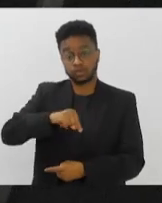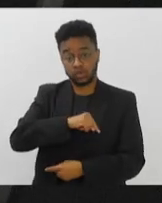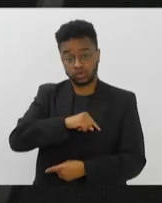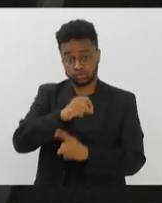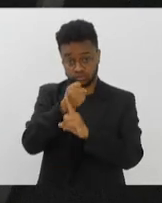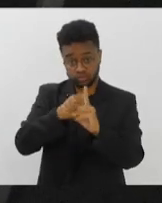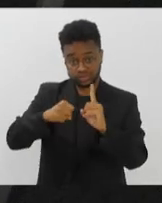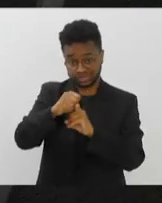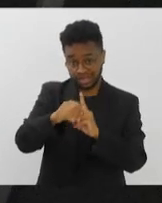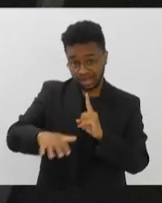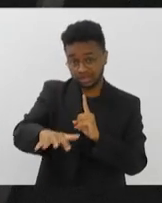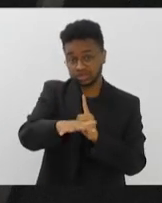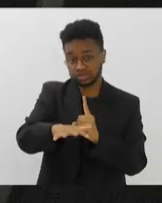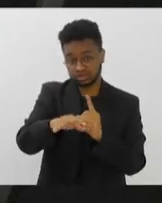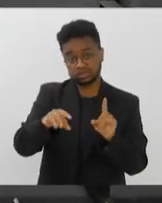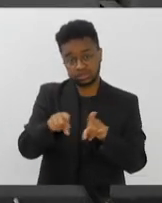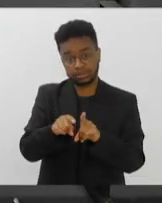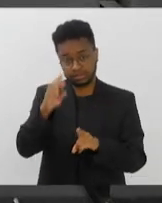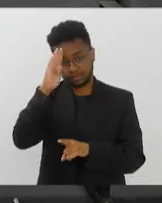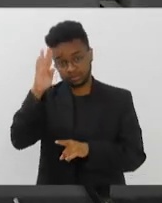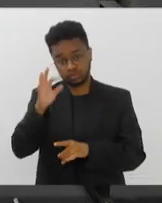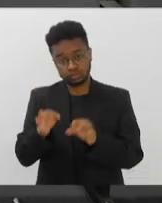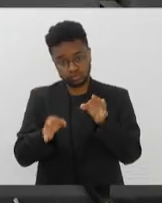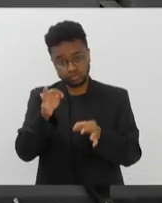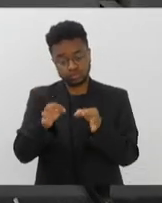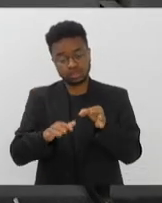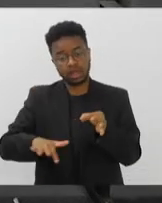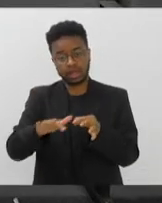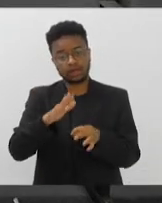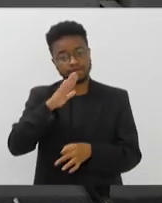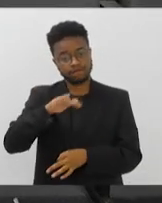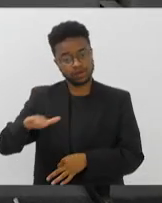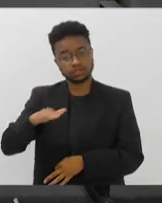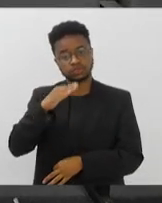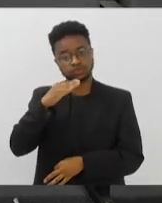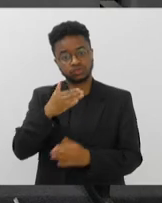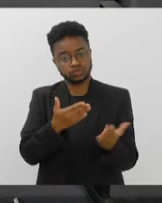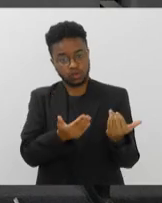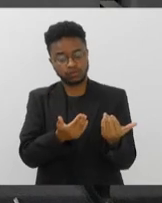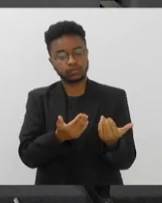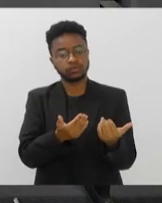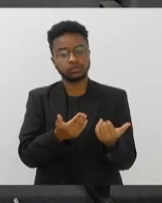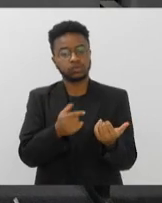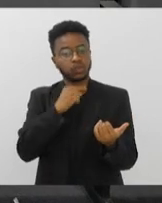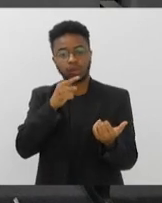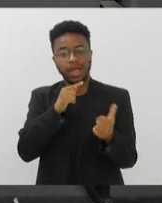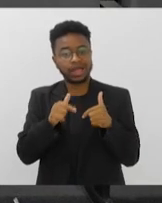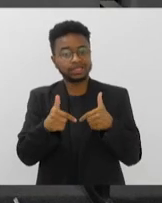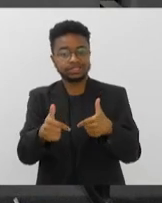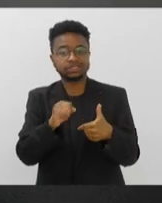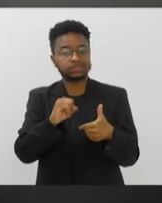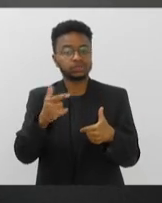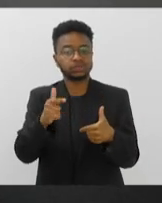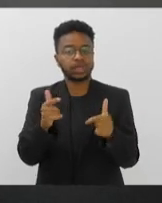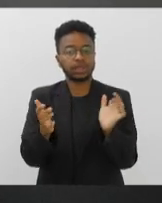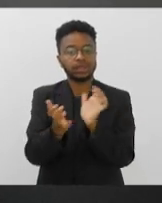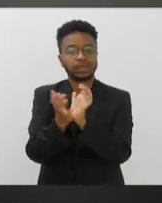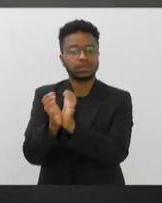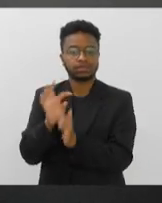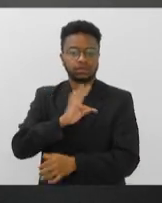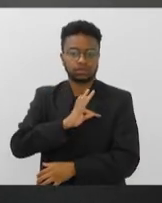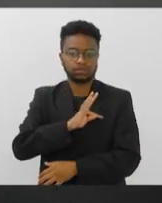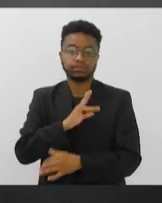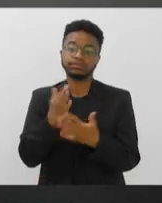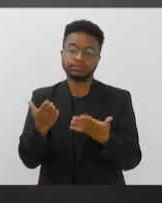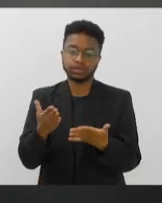sociedade toda particularmente juízes juiz de infância e juventude não faz nada se não tiver Equipe técnica não tem como as